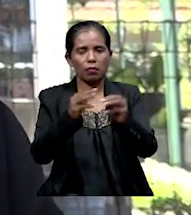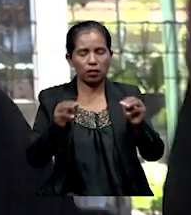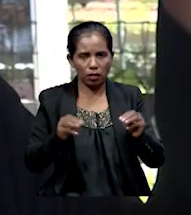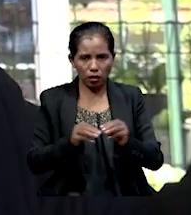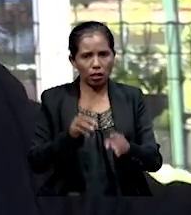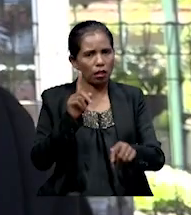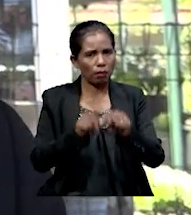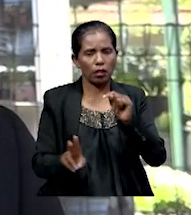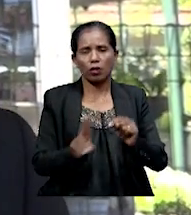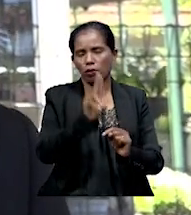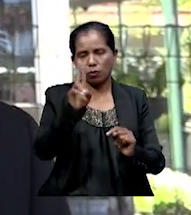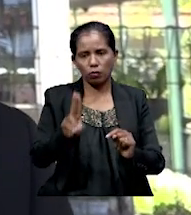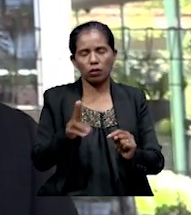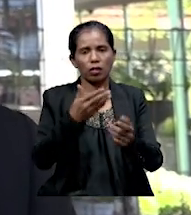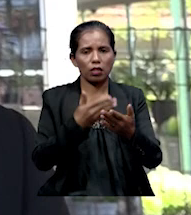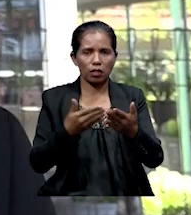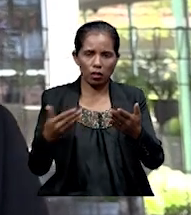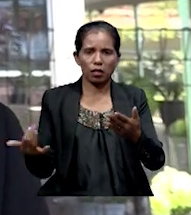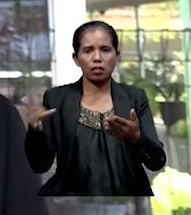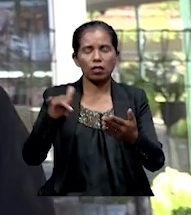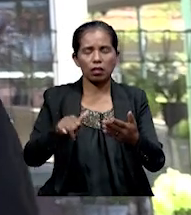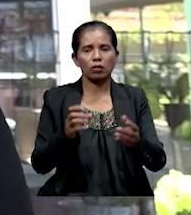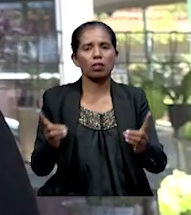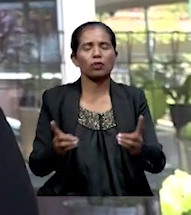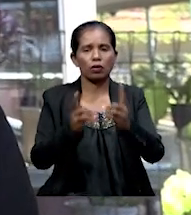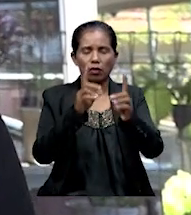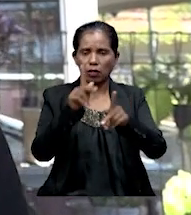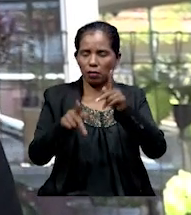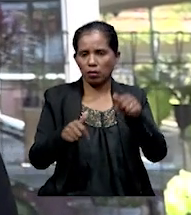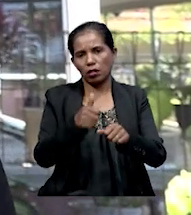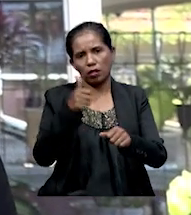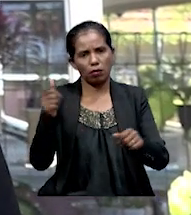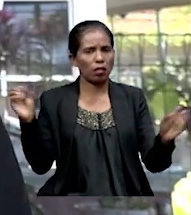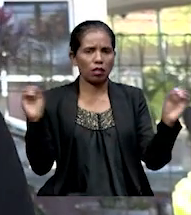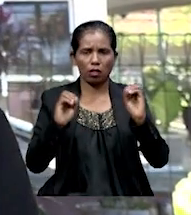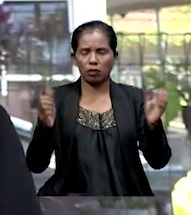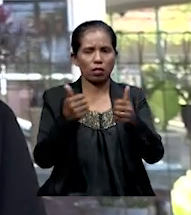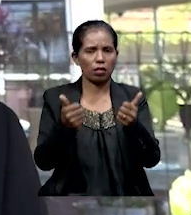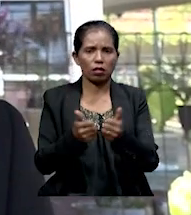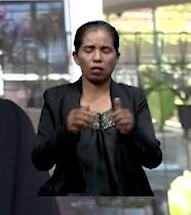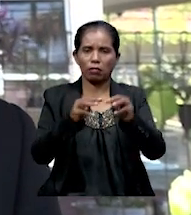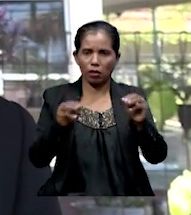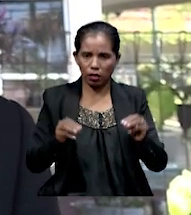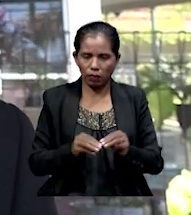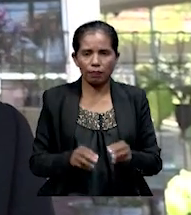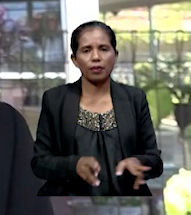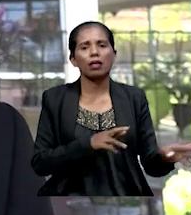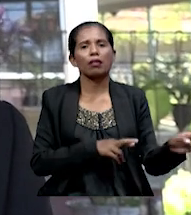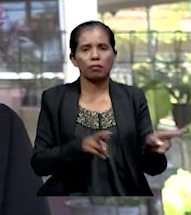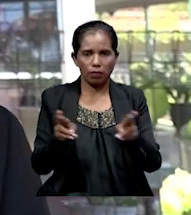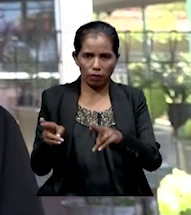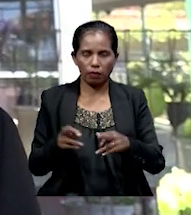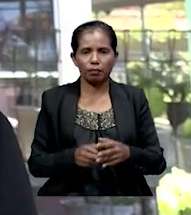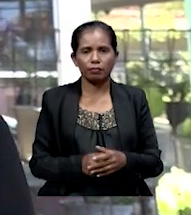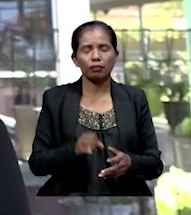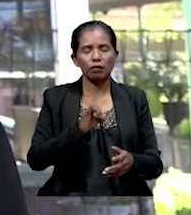bote, hasoro fale e maseluk. Nem lá as artes marciais. É, pronto.